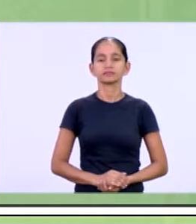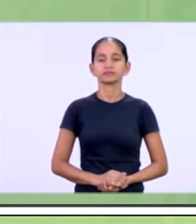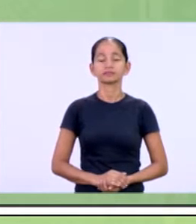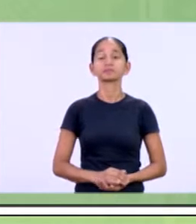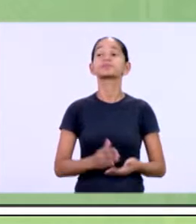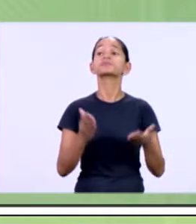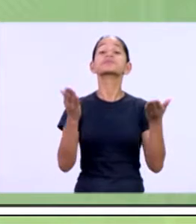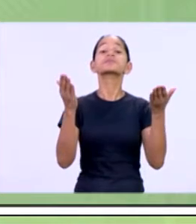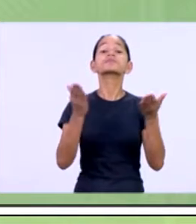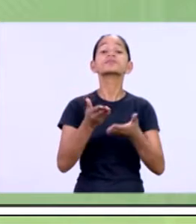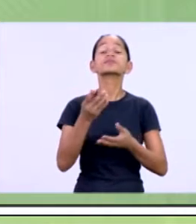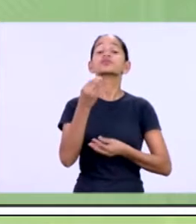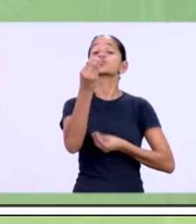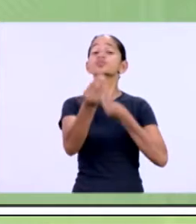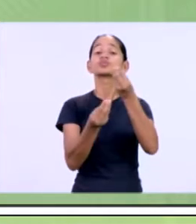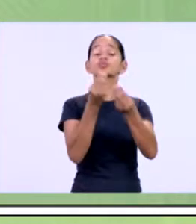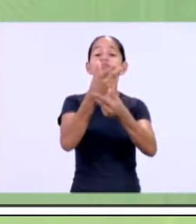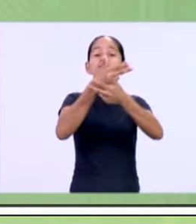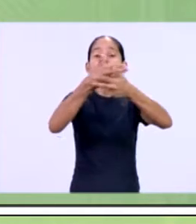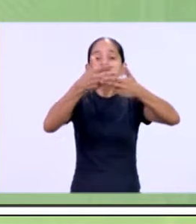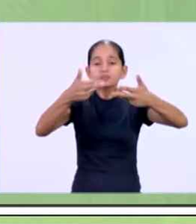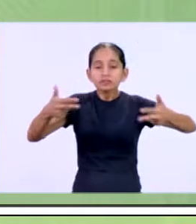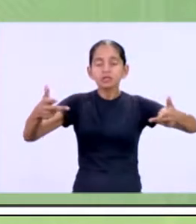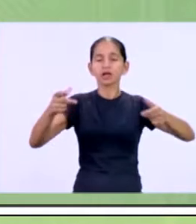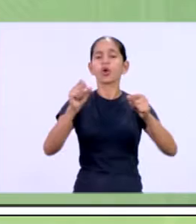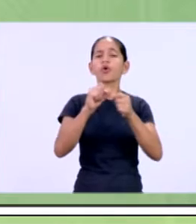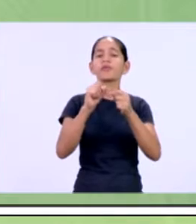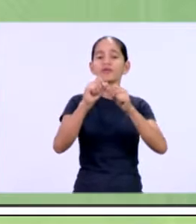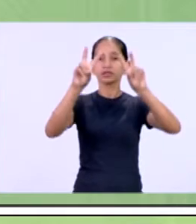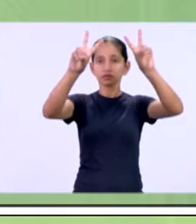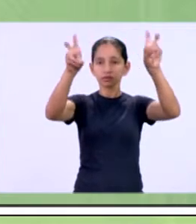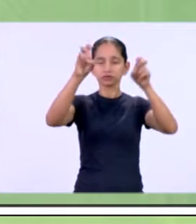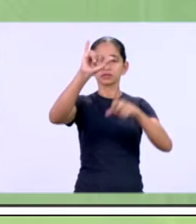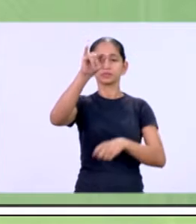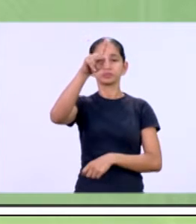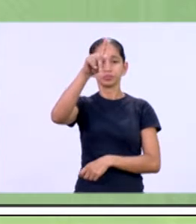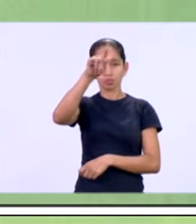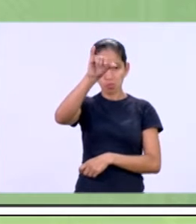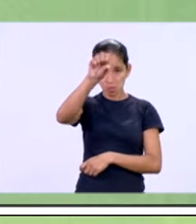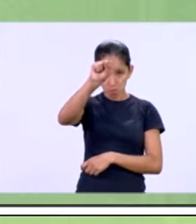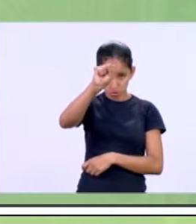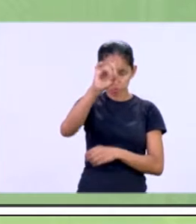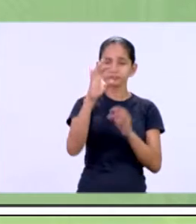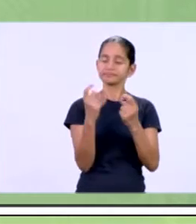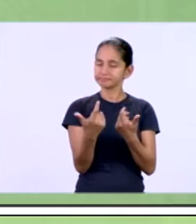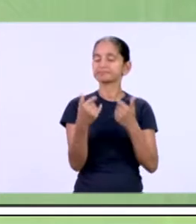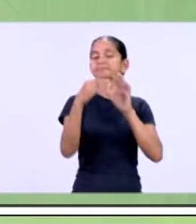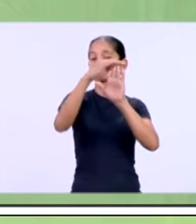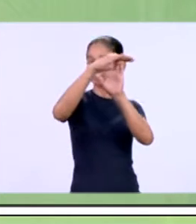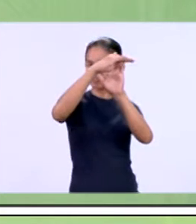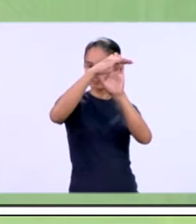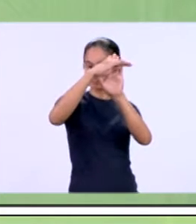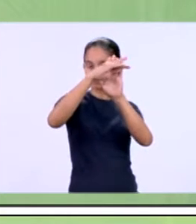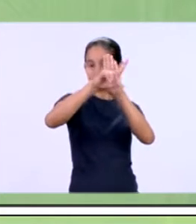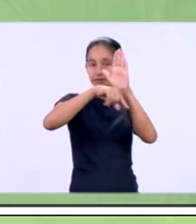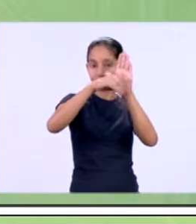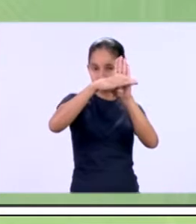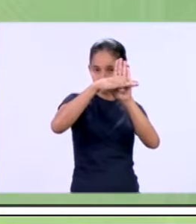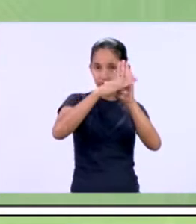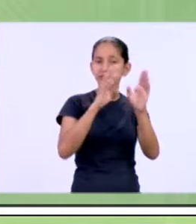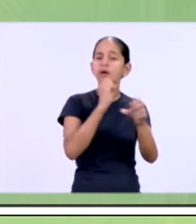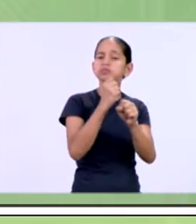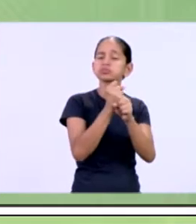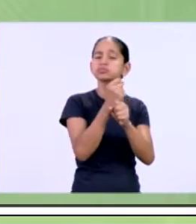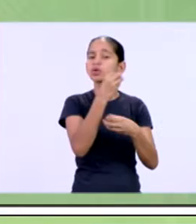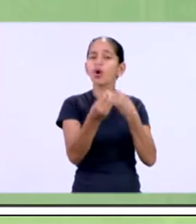Bem, pessoal, agora vamos ver os elementos fundamentais do tributo. Cada tributo vai ter fato gerador, base de cálculo e